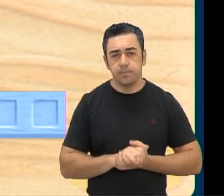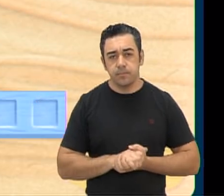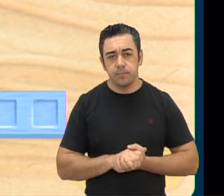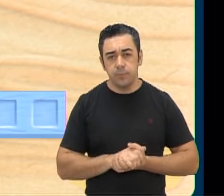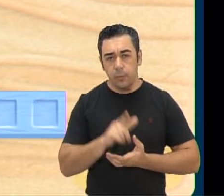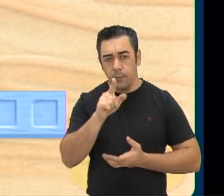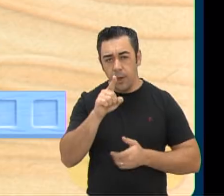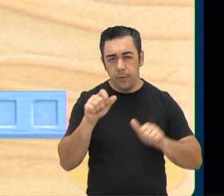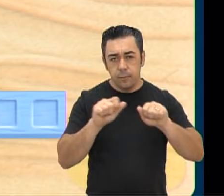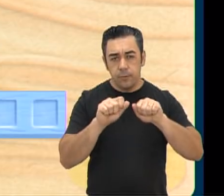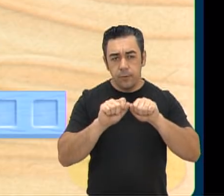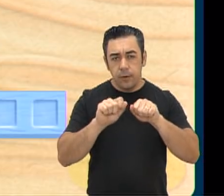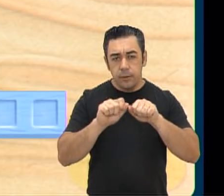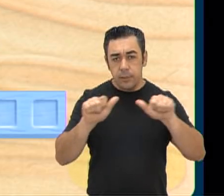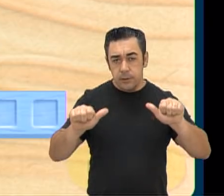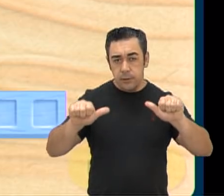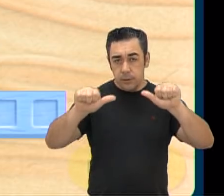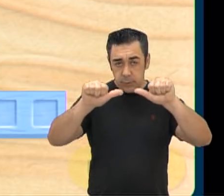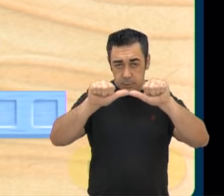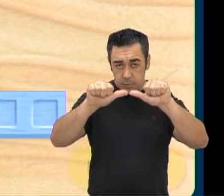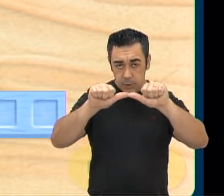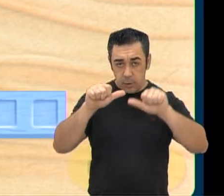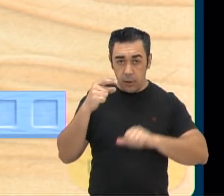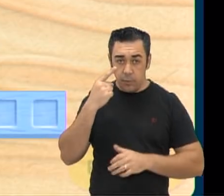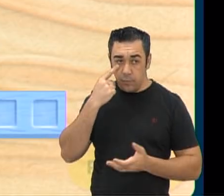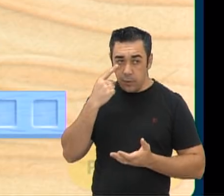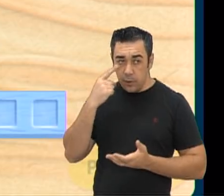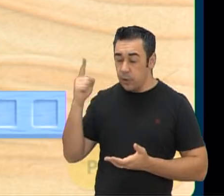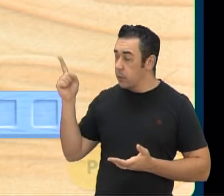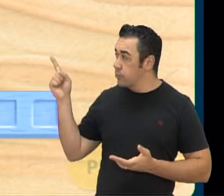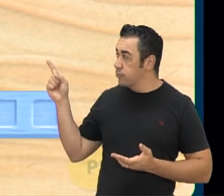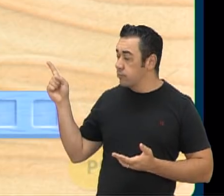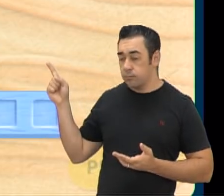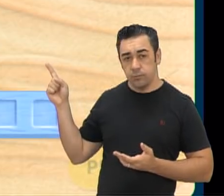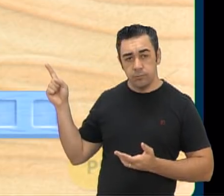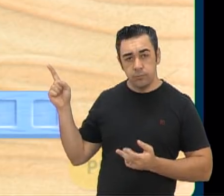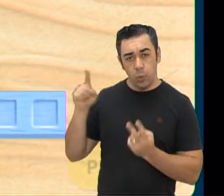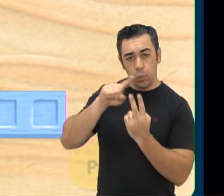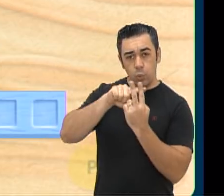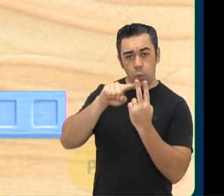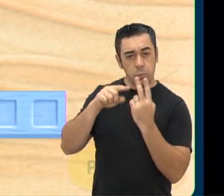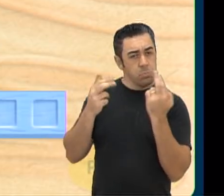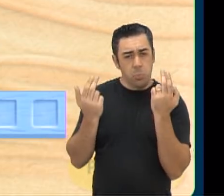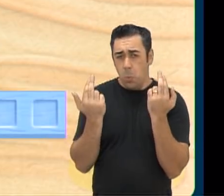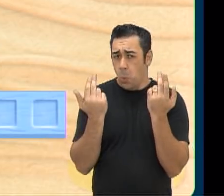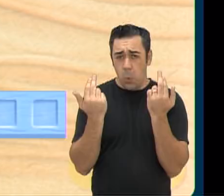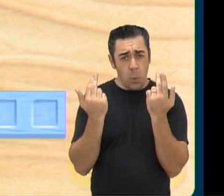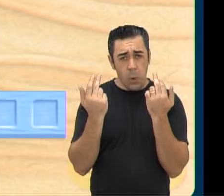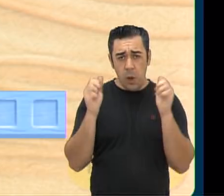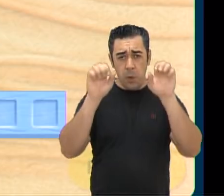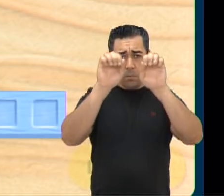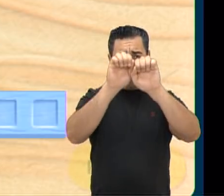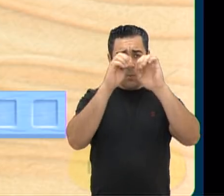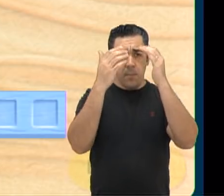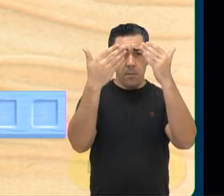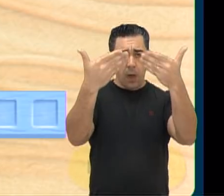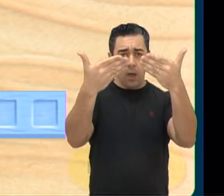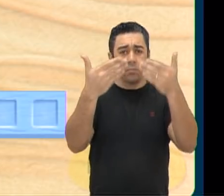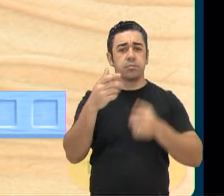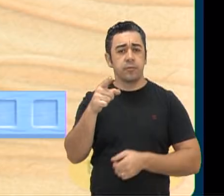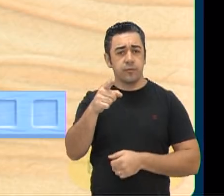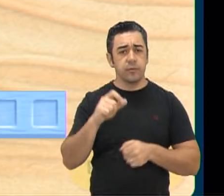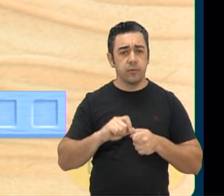a simetria. Veja que a figura ali, ó, ela tem as duas peças bem similares para que você